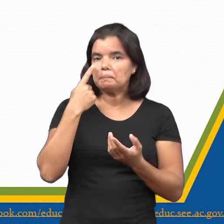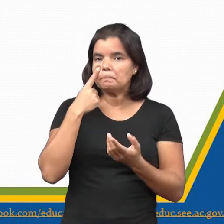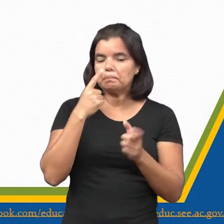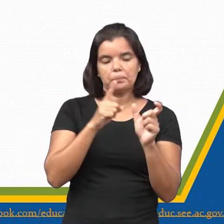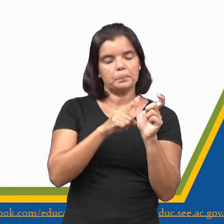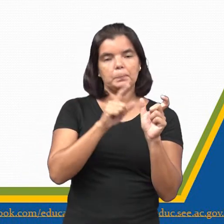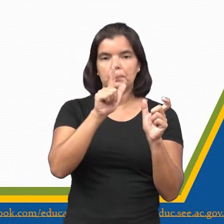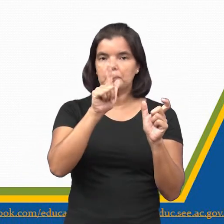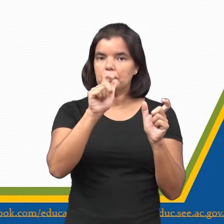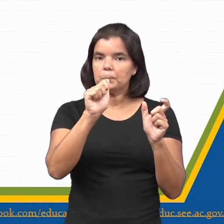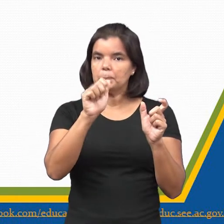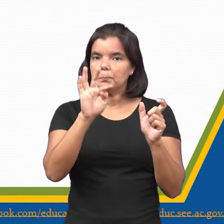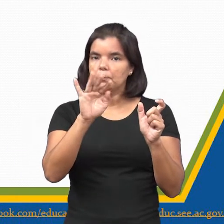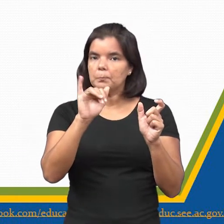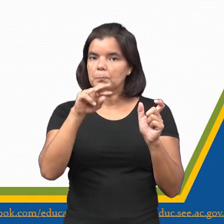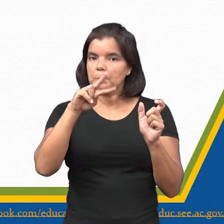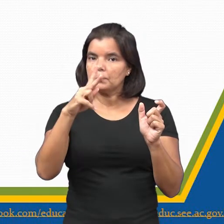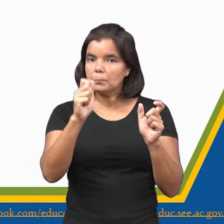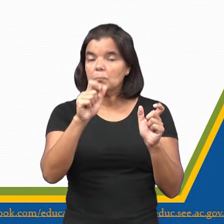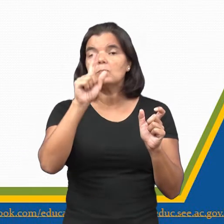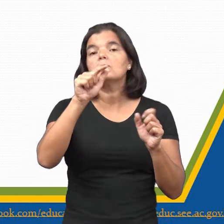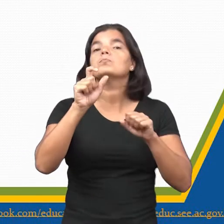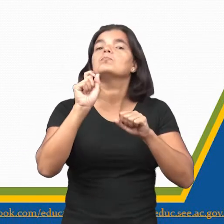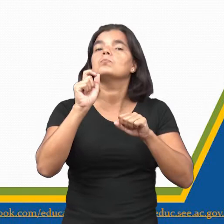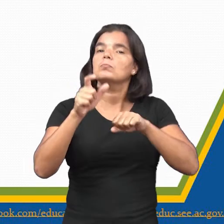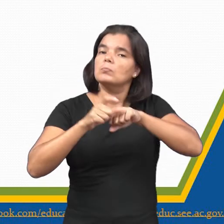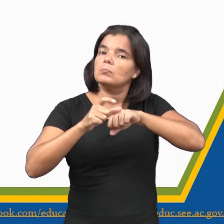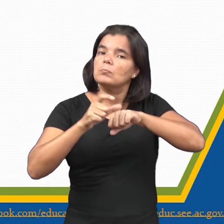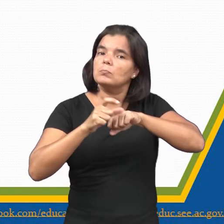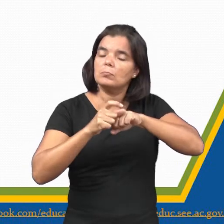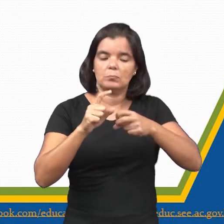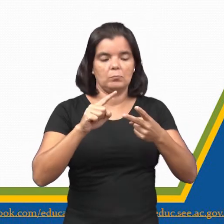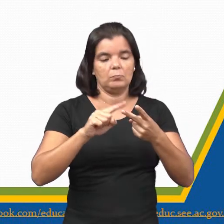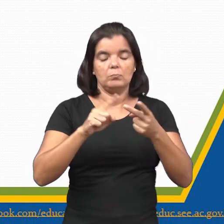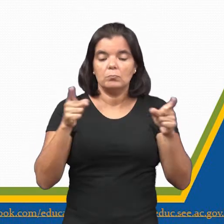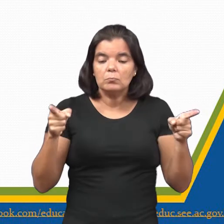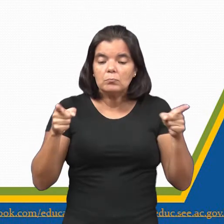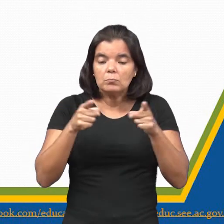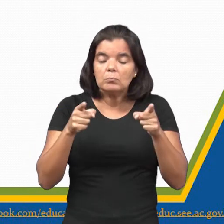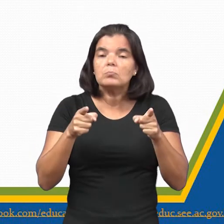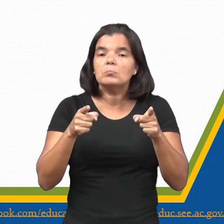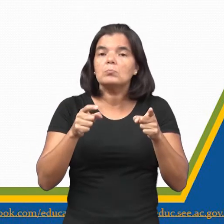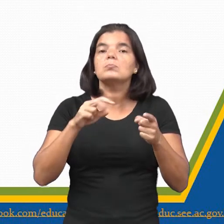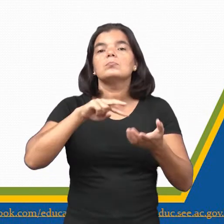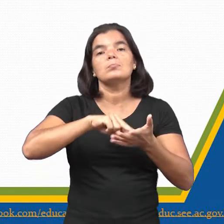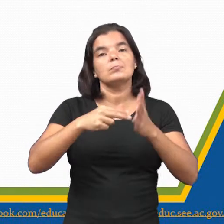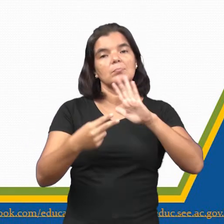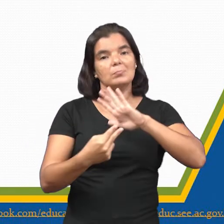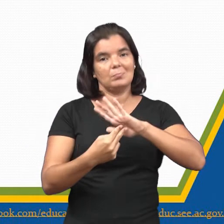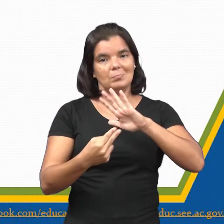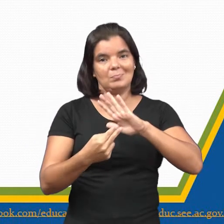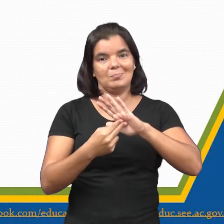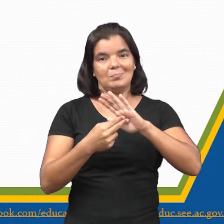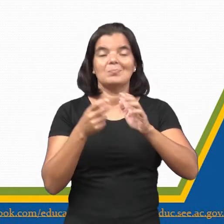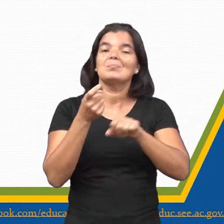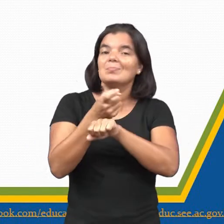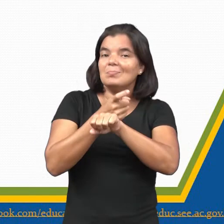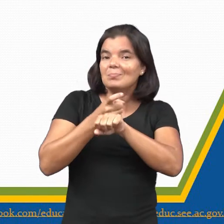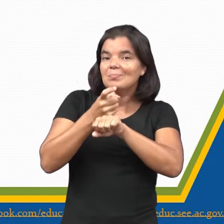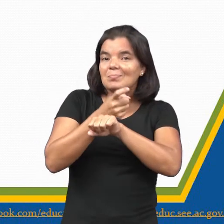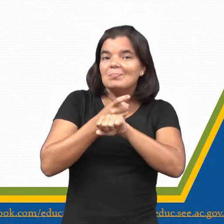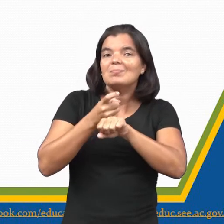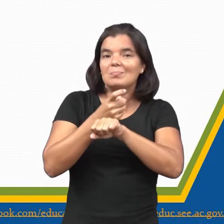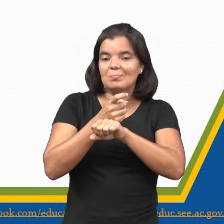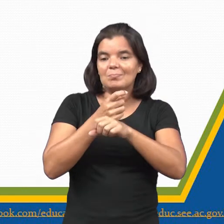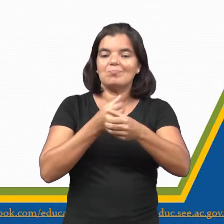palavra gatinha é um substantivo e a palavra pequena está se relacionando a ela. Então, ela